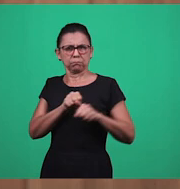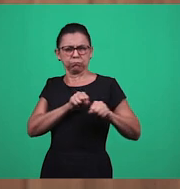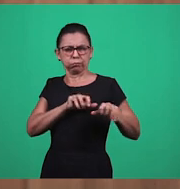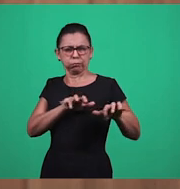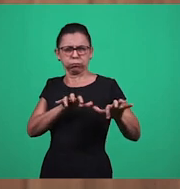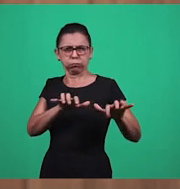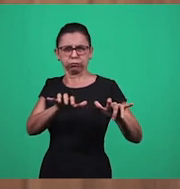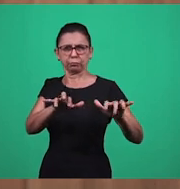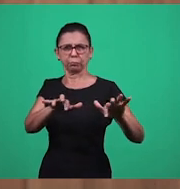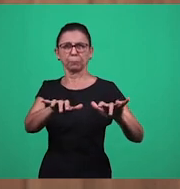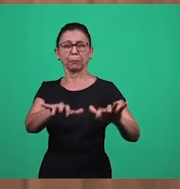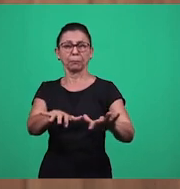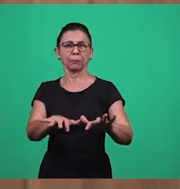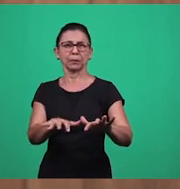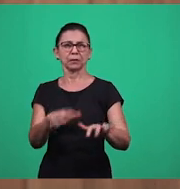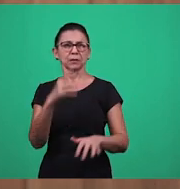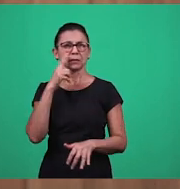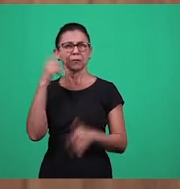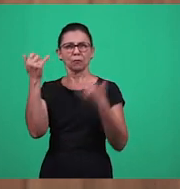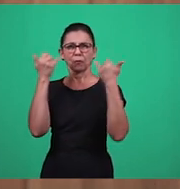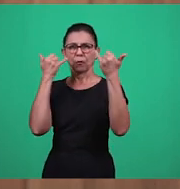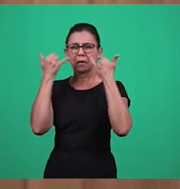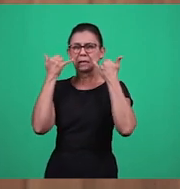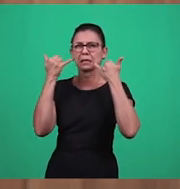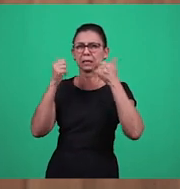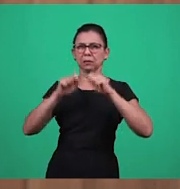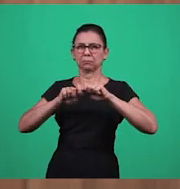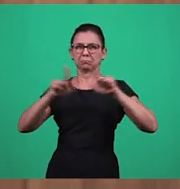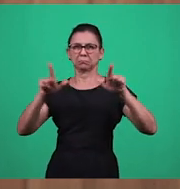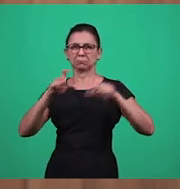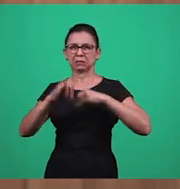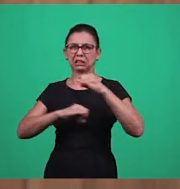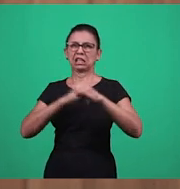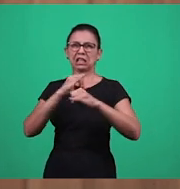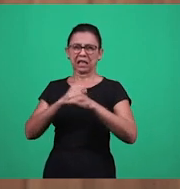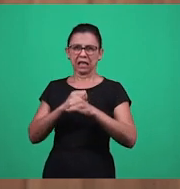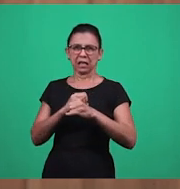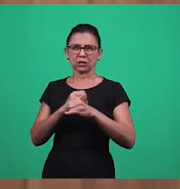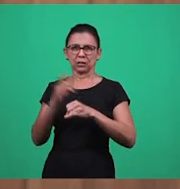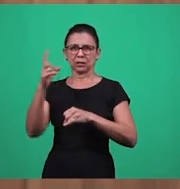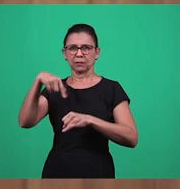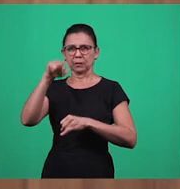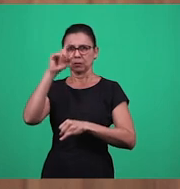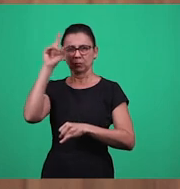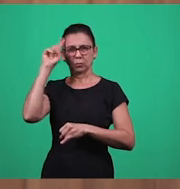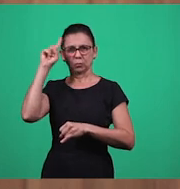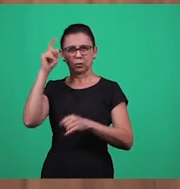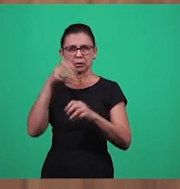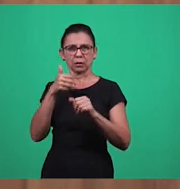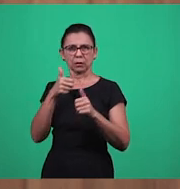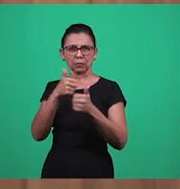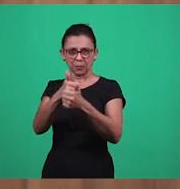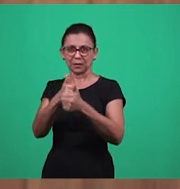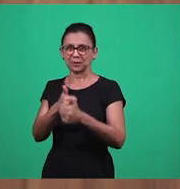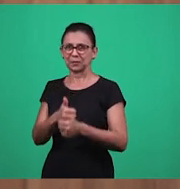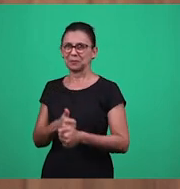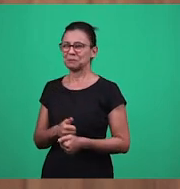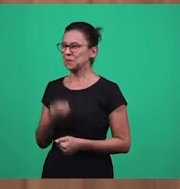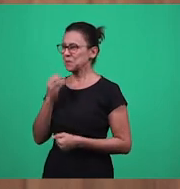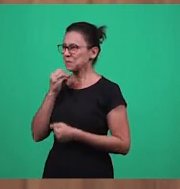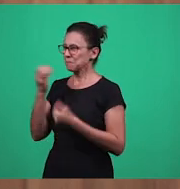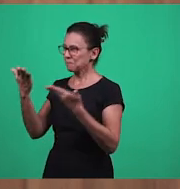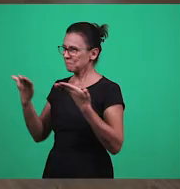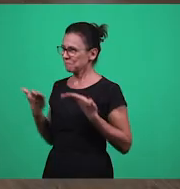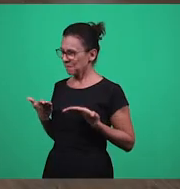que aí está, de toda essa situação que está na mídia de maneira intensa e que todo mundo está acompanhando no dia a dia. Doutor